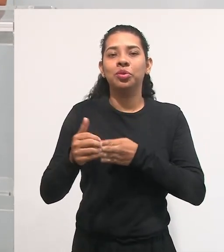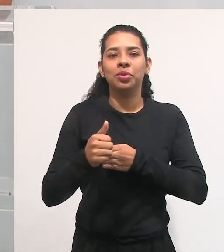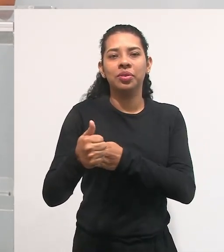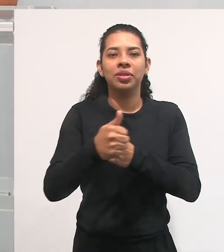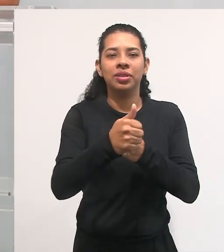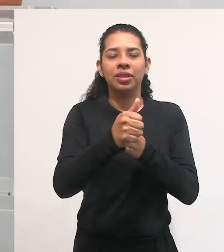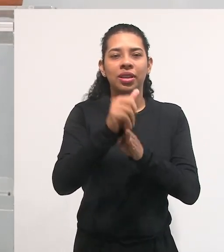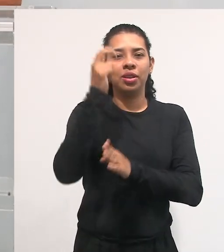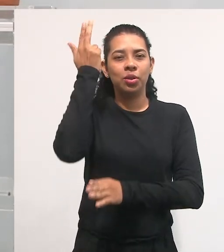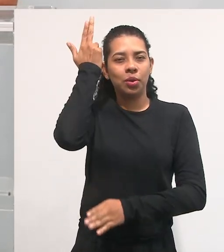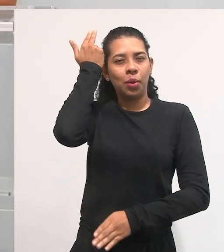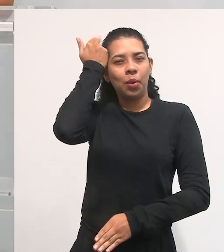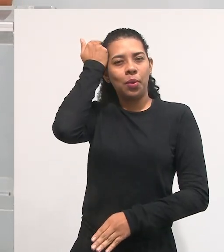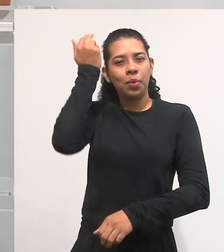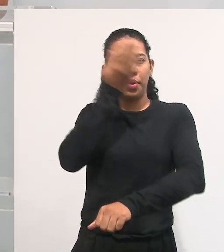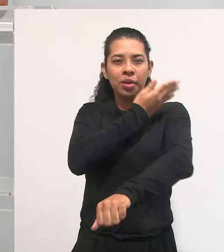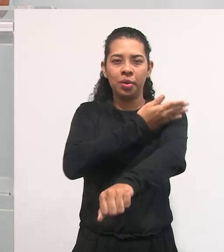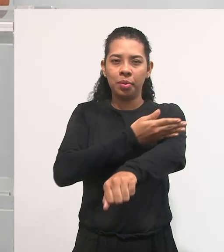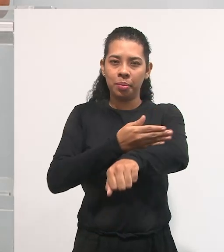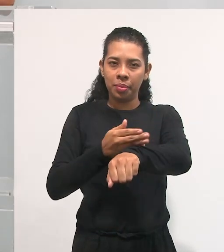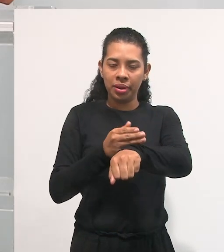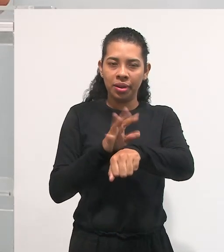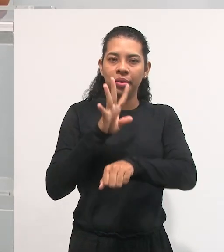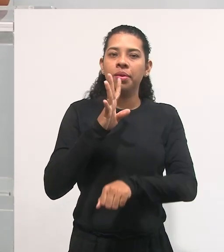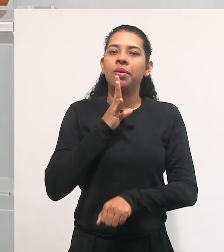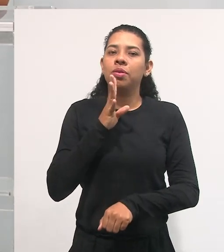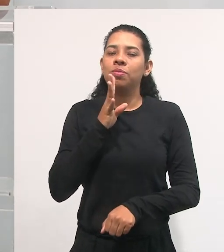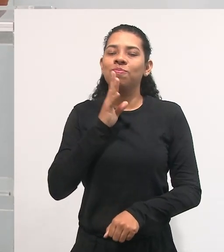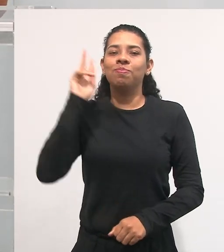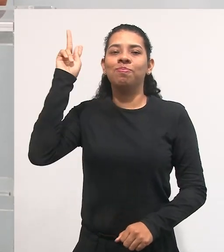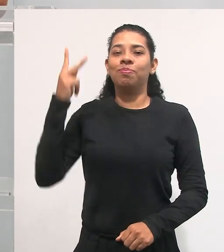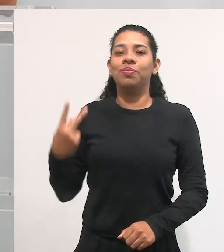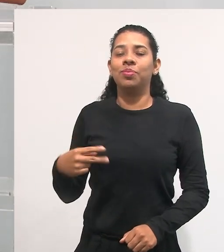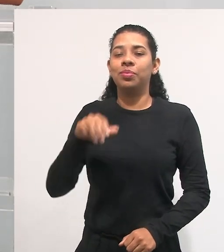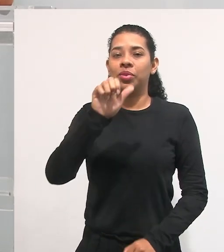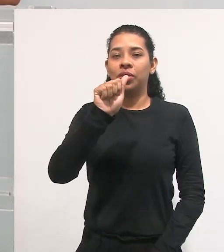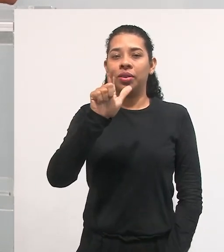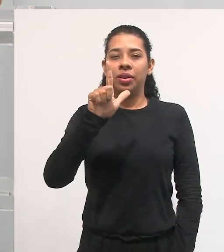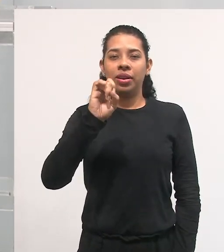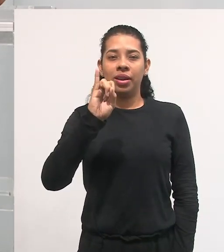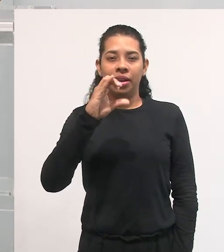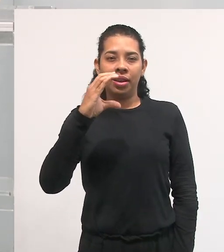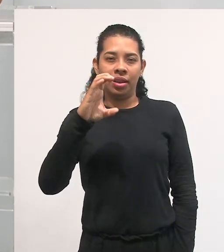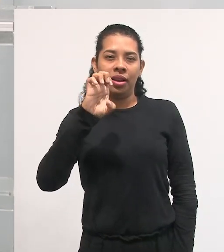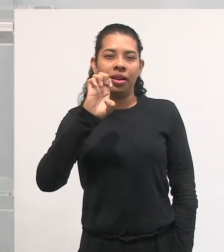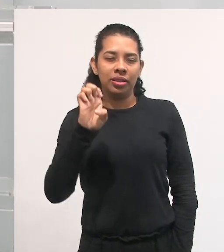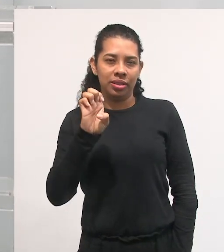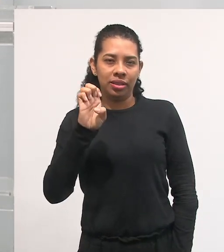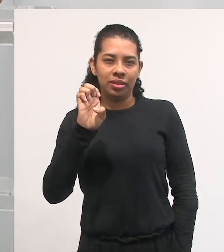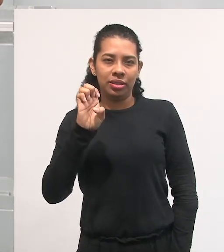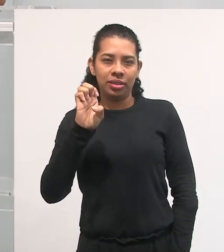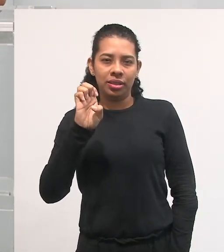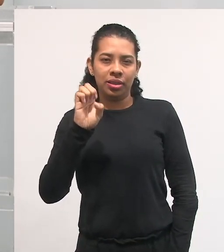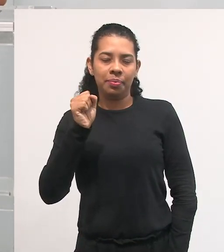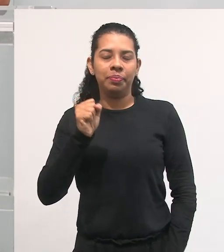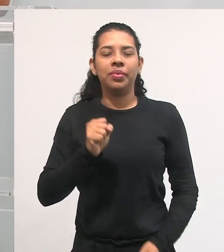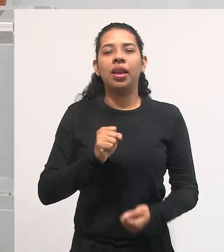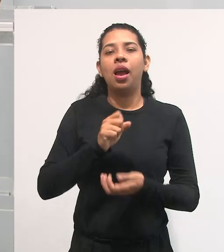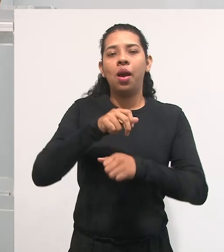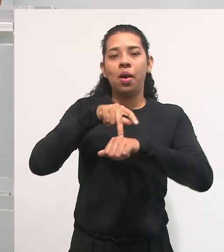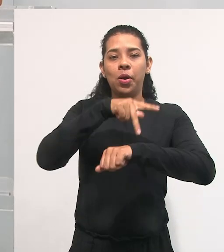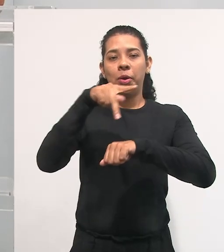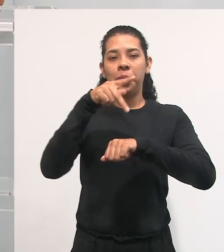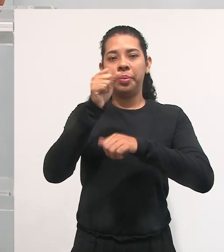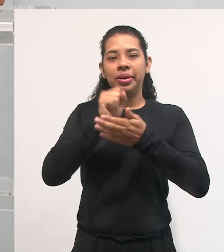conhece a história de Alice no País das Maravilhas quem não conhece procura mas faz parte aí do Nosso repertório da infância